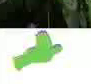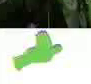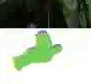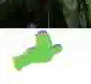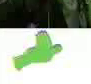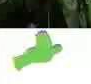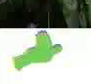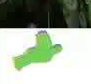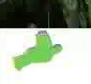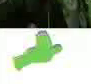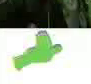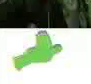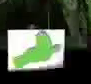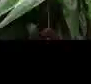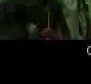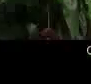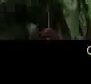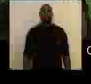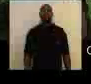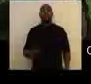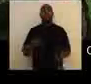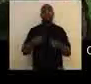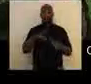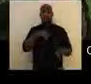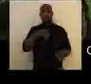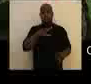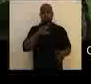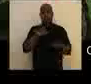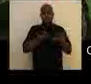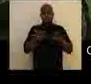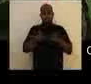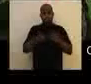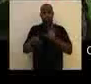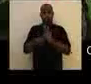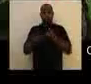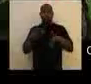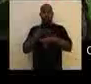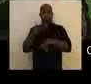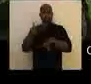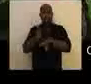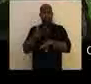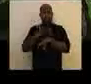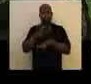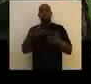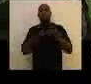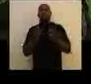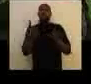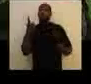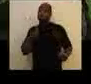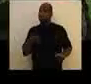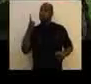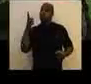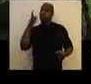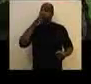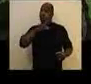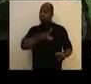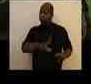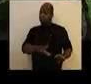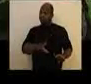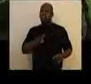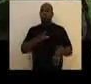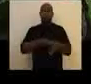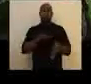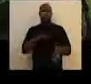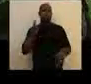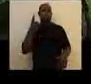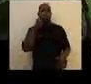acessibilidade da Escola de Gente foi contemplado, foi um dos vencedores do edital Novos Brasis, do Instituto Oi Futuro,